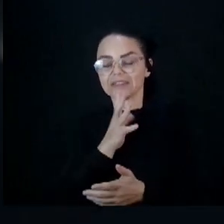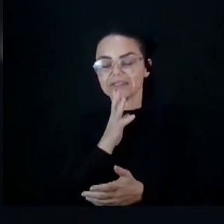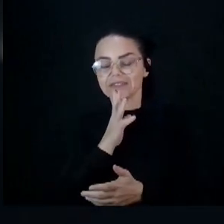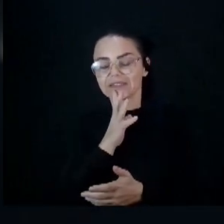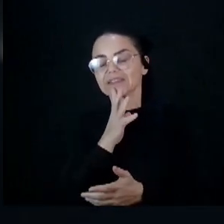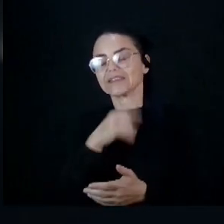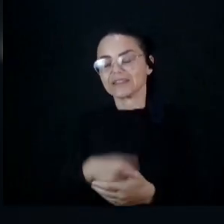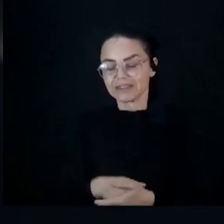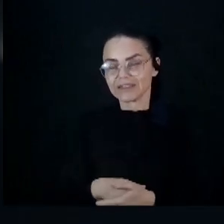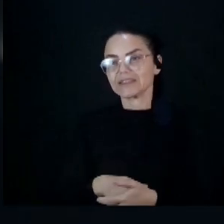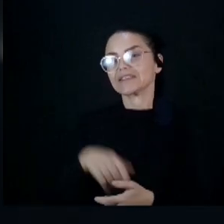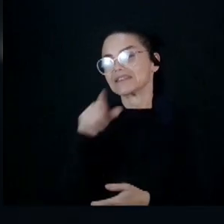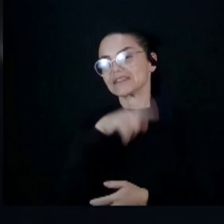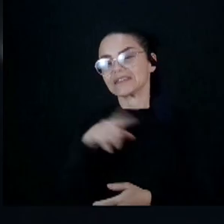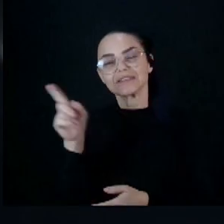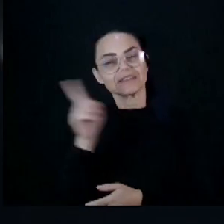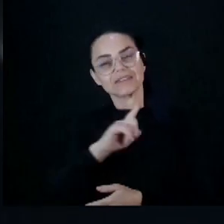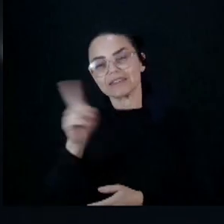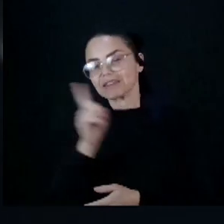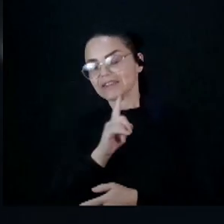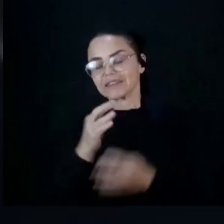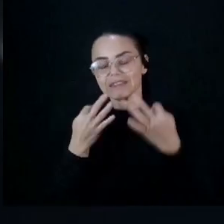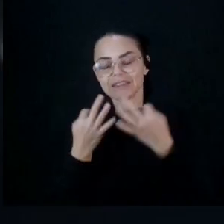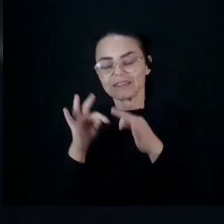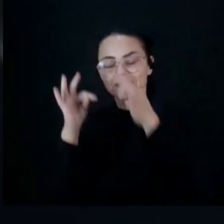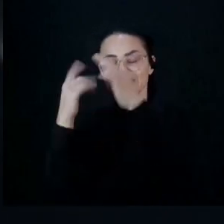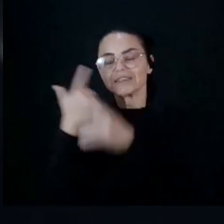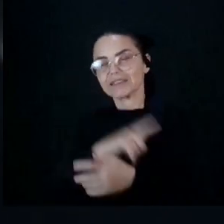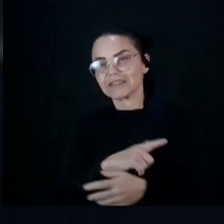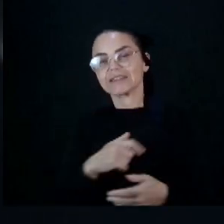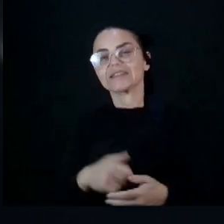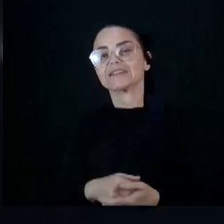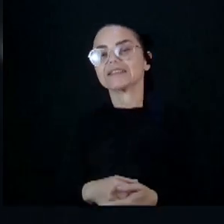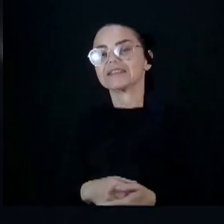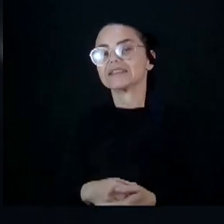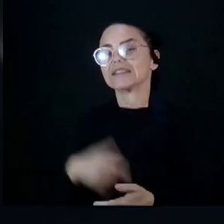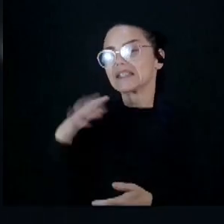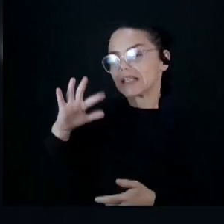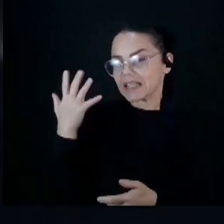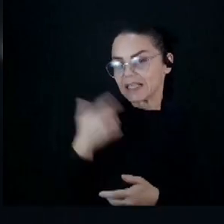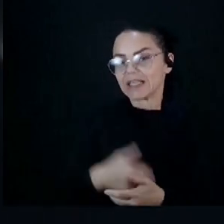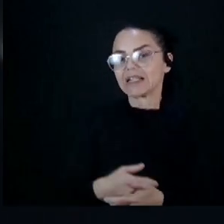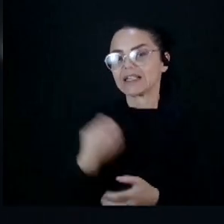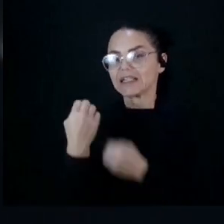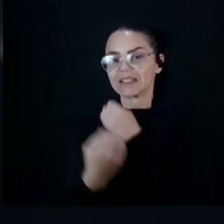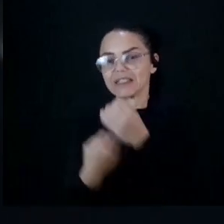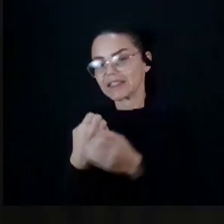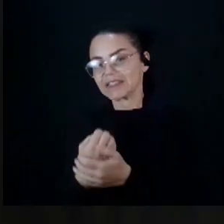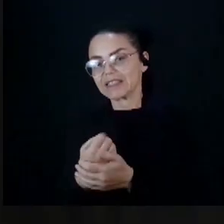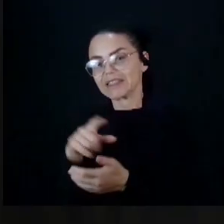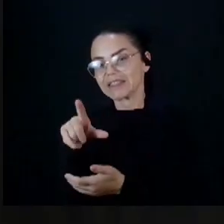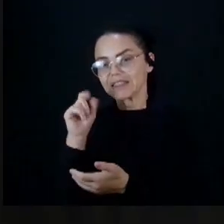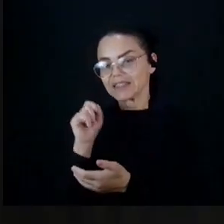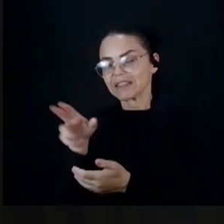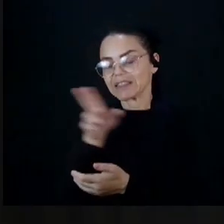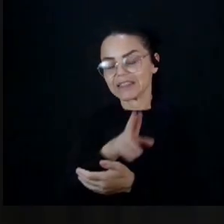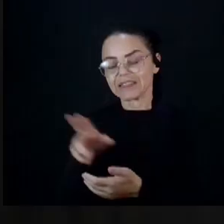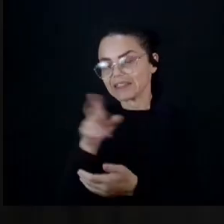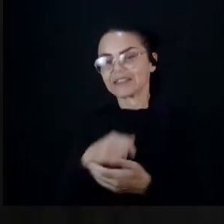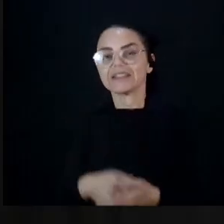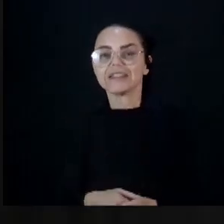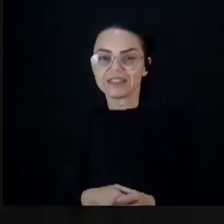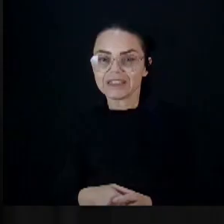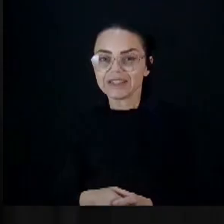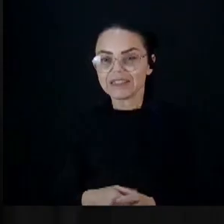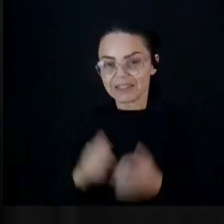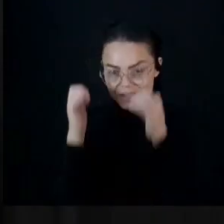a questão não é mais o que a tecnologia consegue fazer. A questão é como a gente vai escolher usar ela. E é com essa reflexão